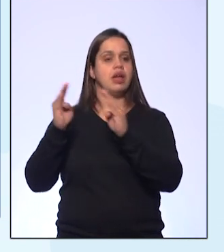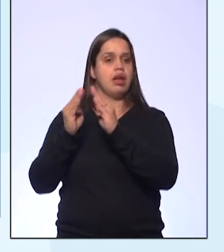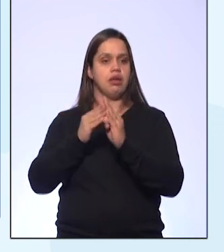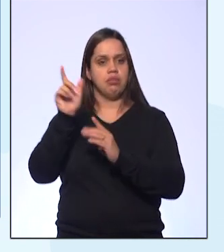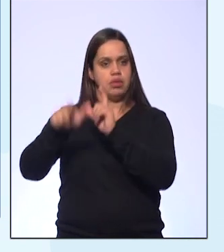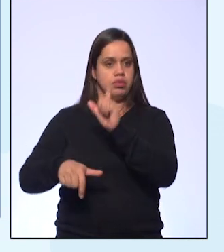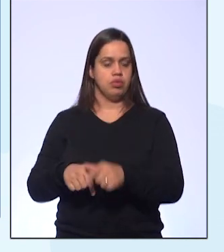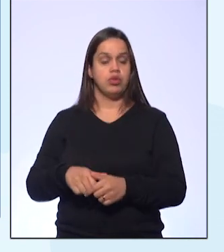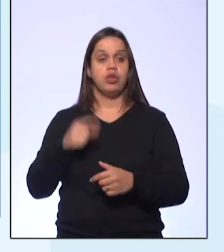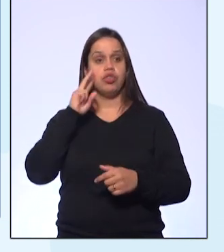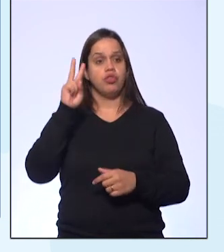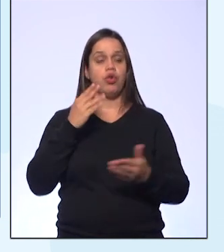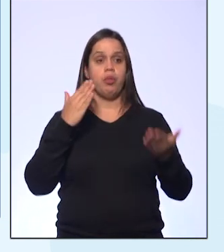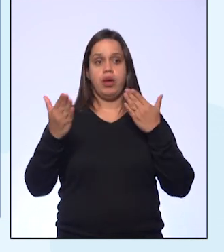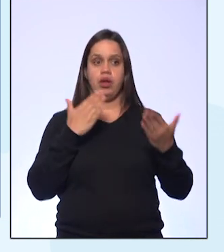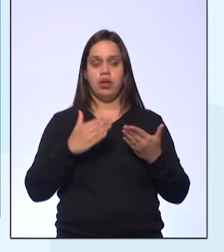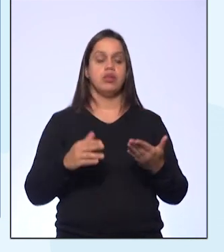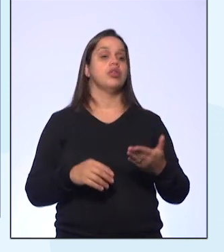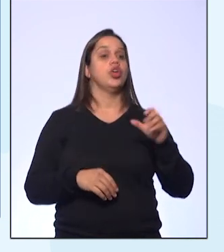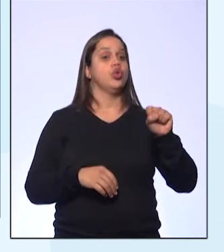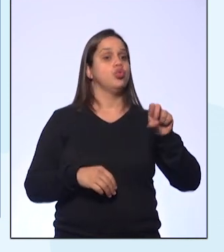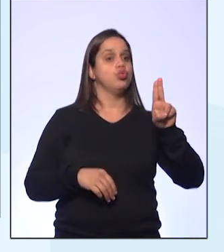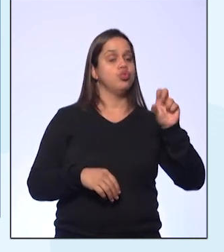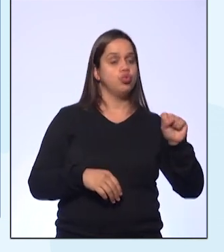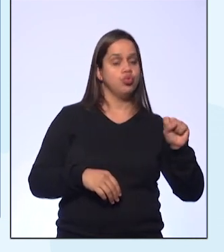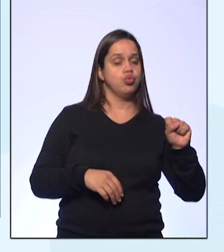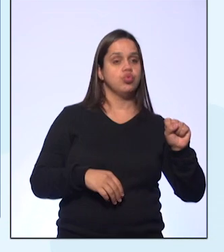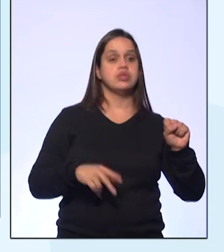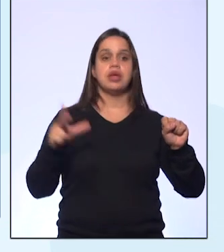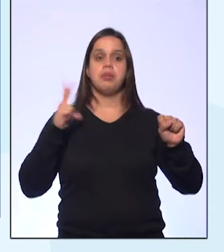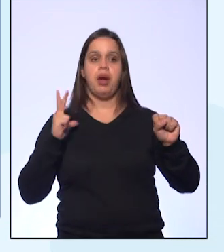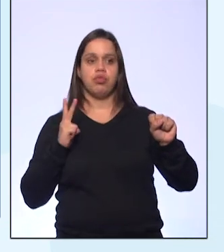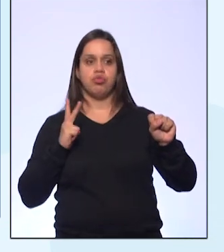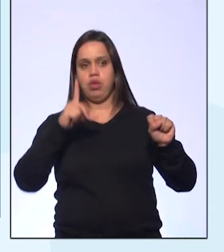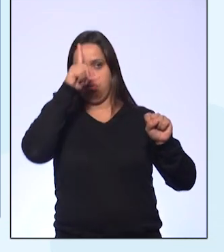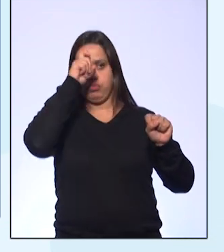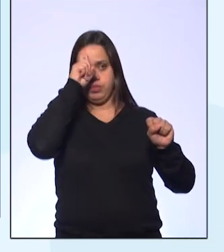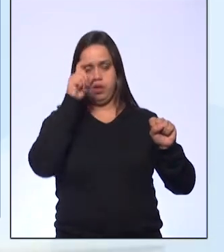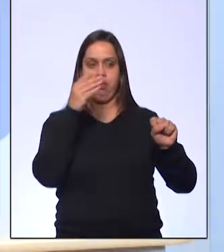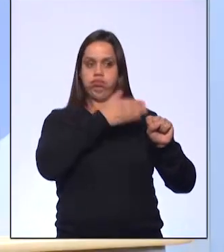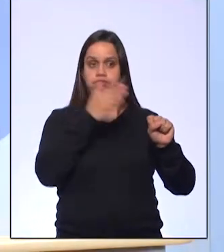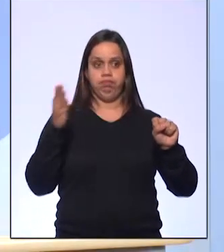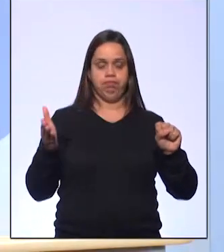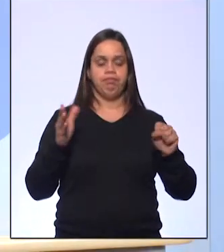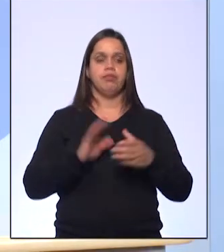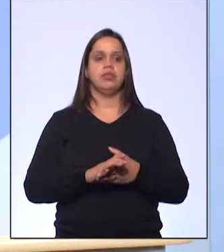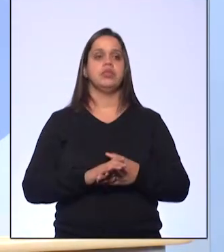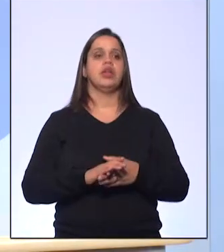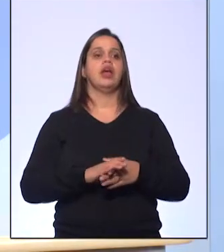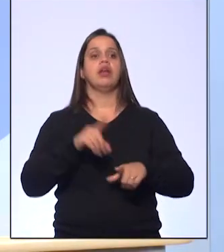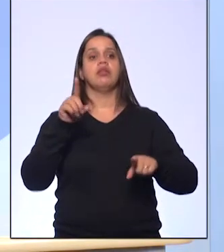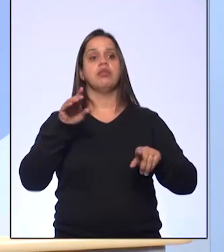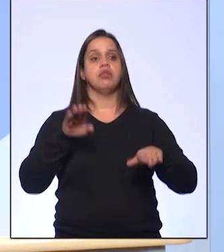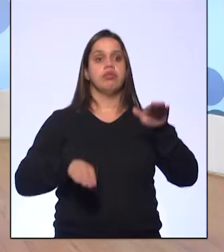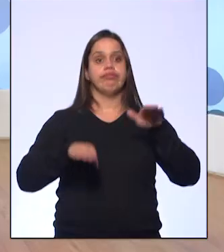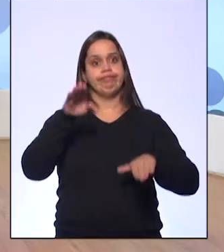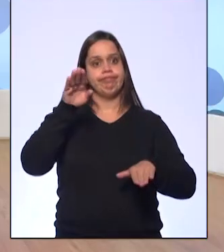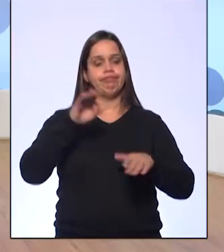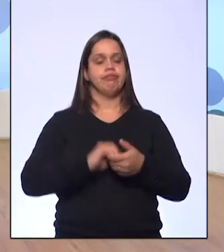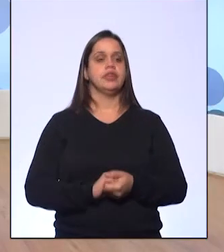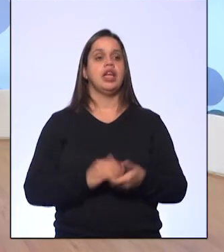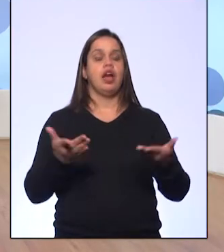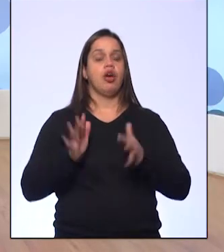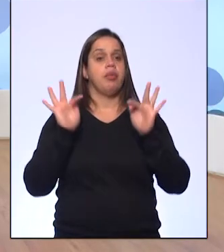as UTIs do SUS e as UTIs aí particulares. E agora, professor, o que nós temos para finalizar?